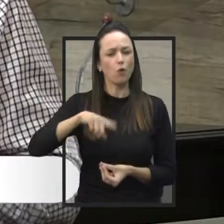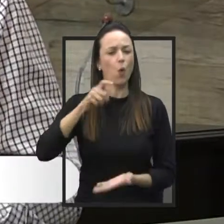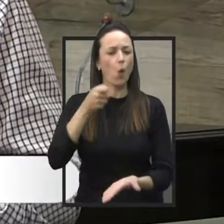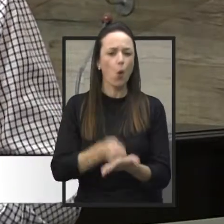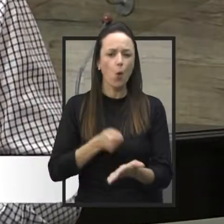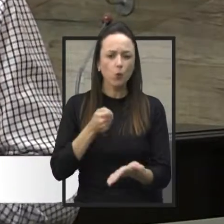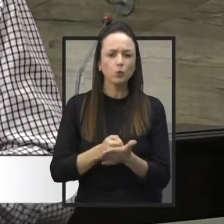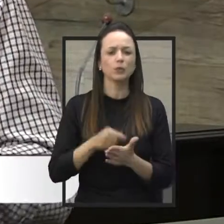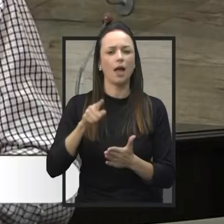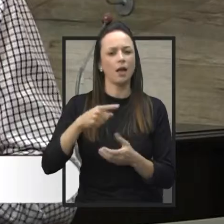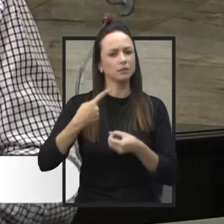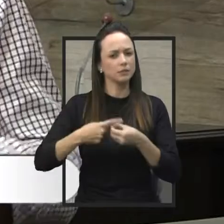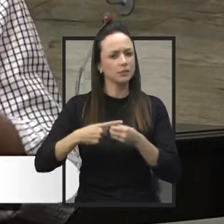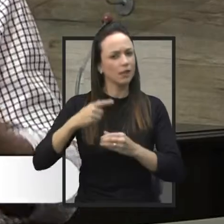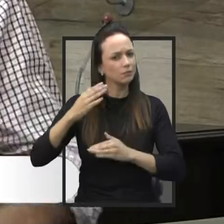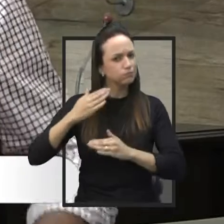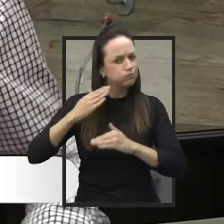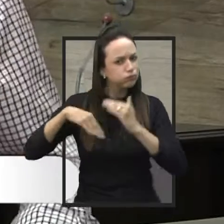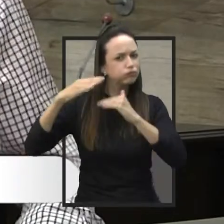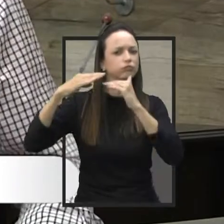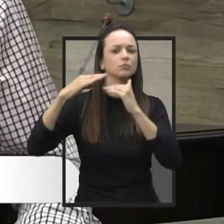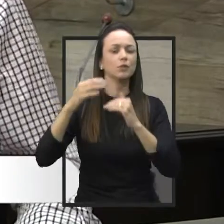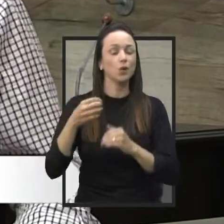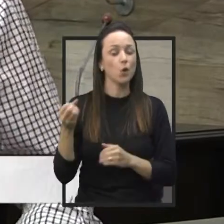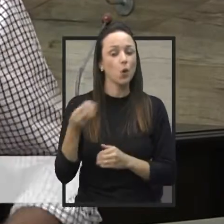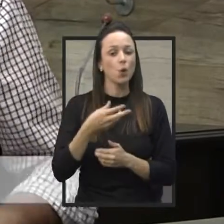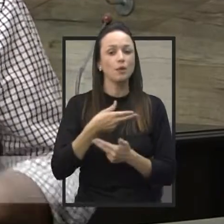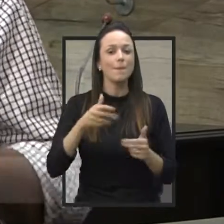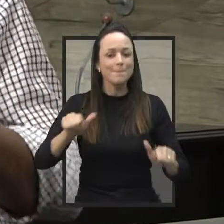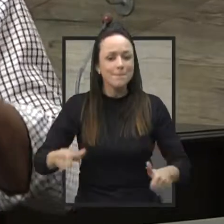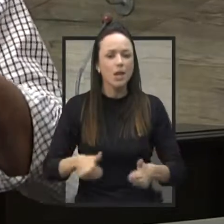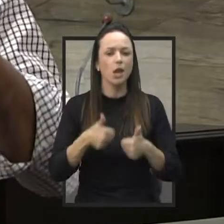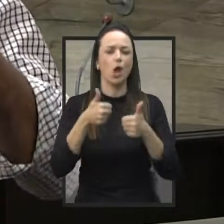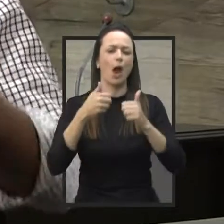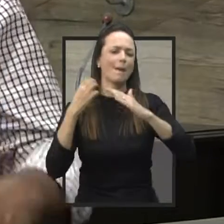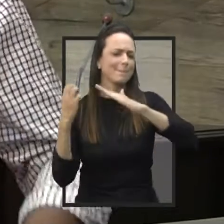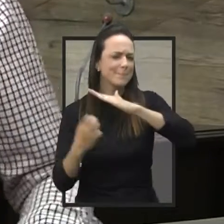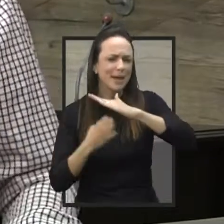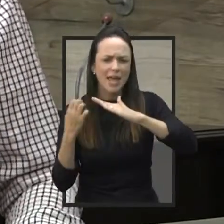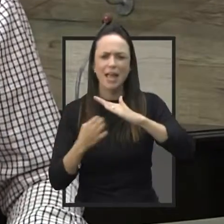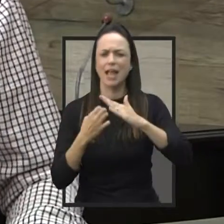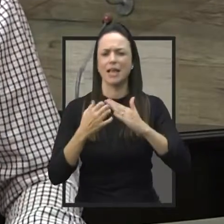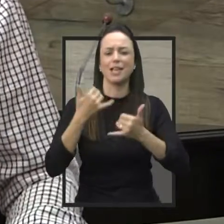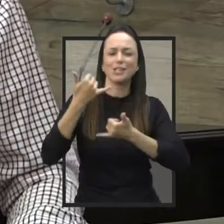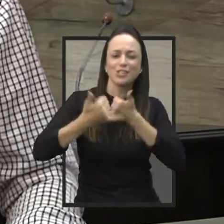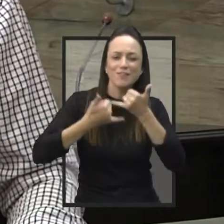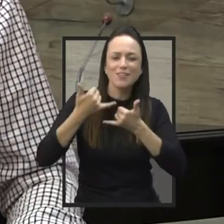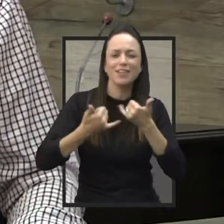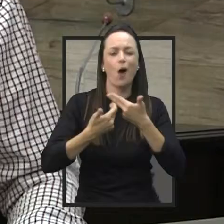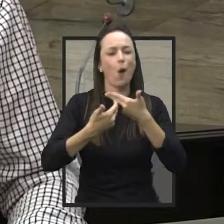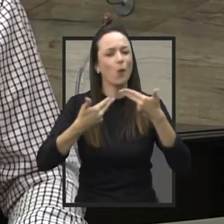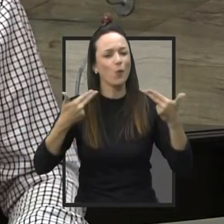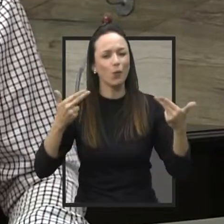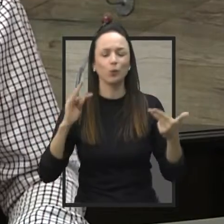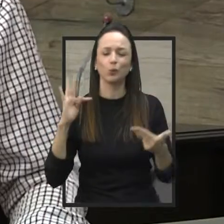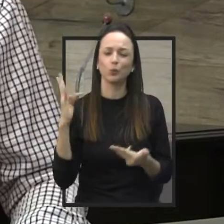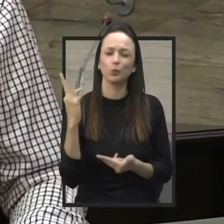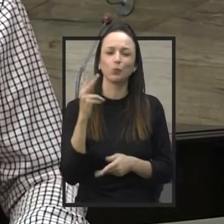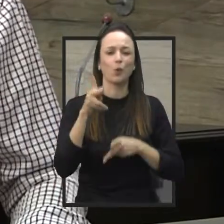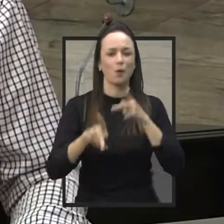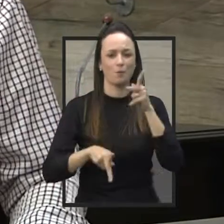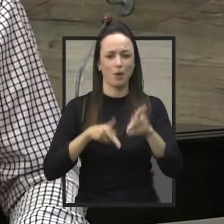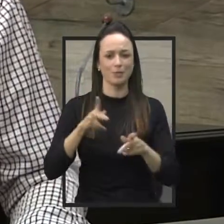cidade progrida e que realmente coisas melhores venham, empresas, diversão e tudo aquilo que a nossa